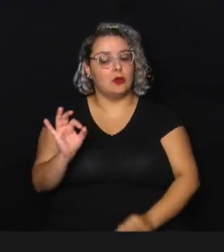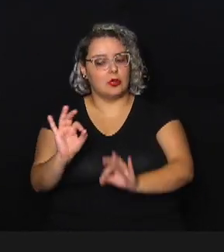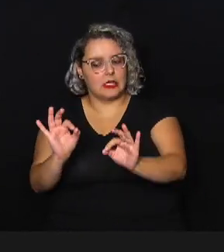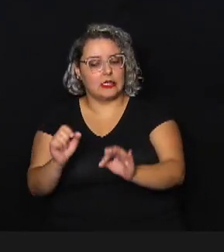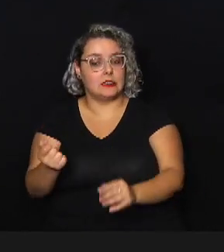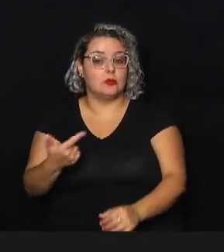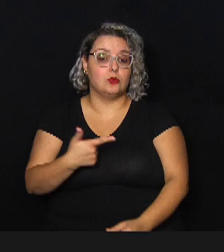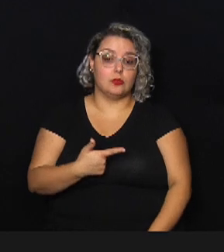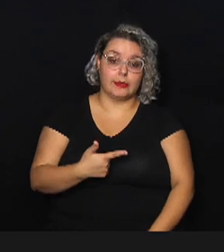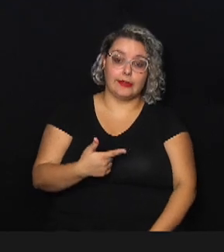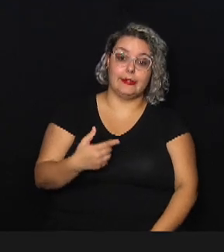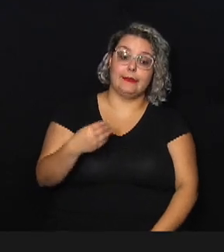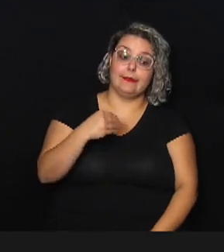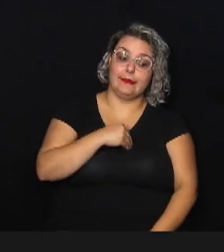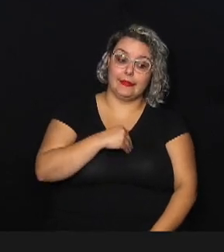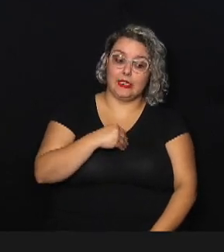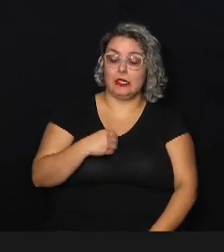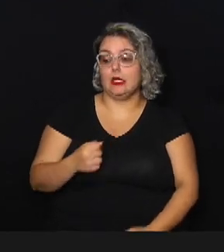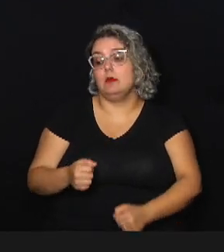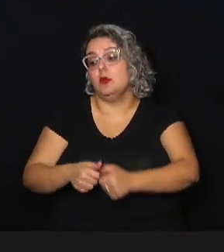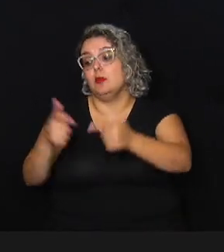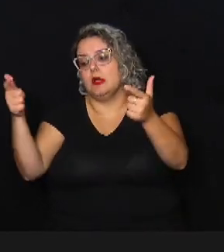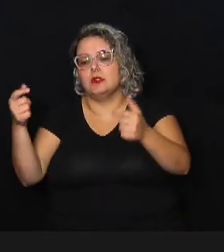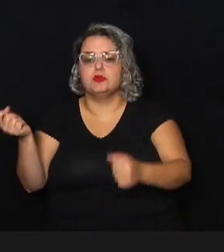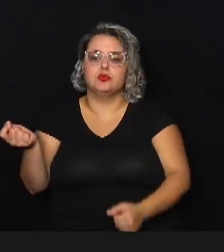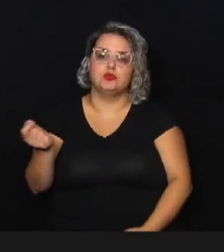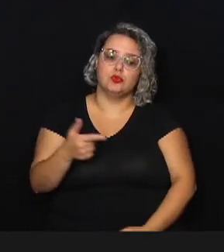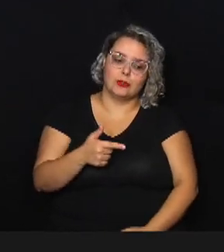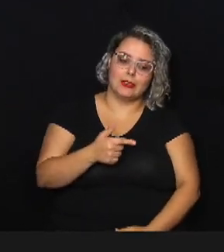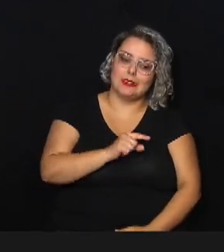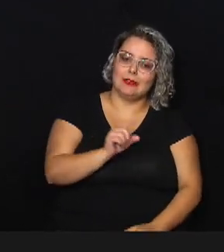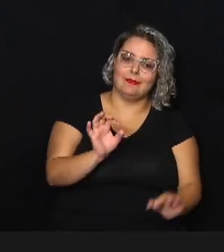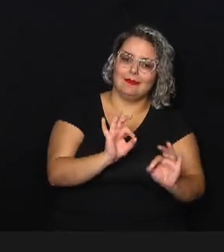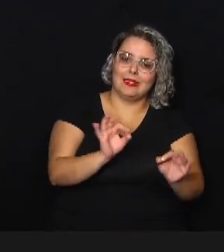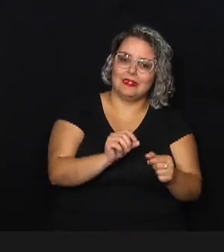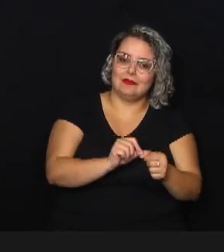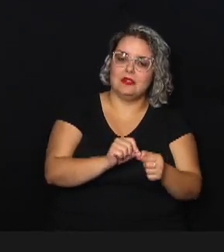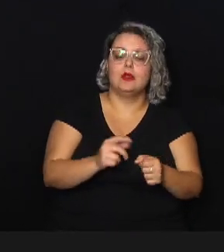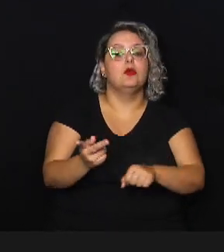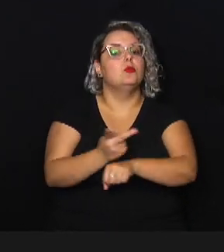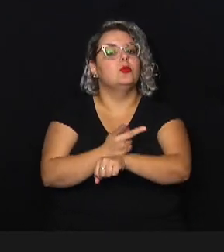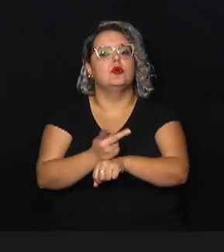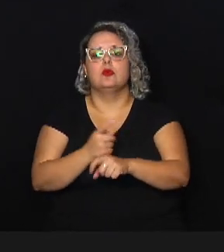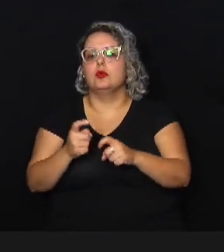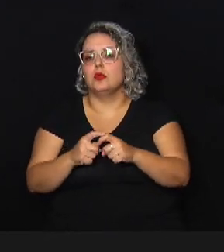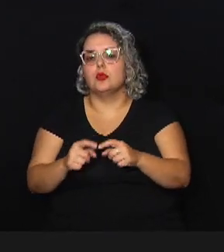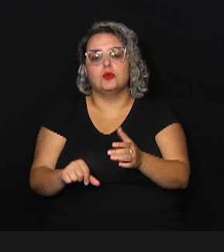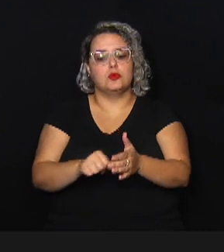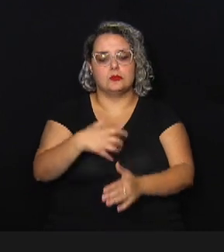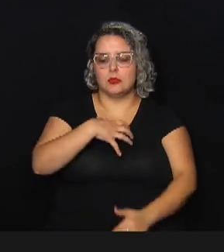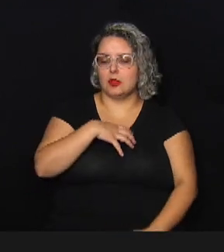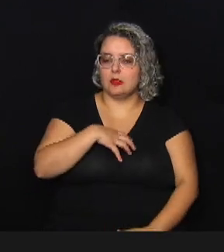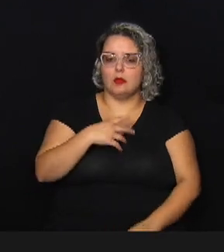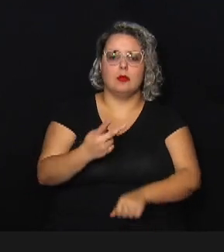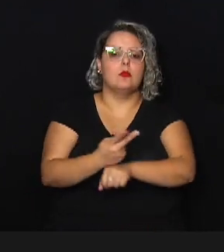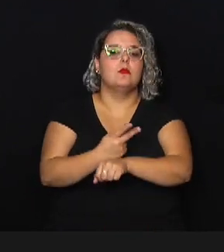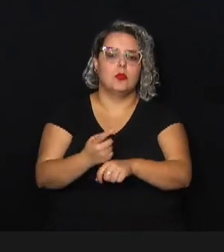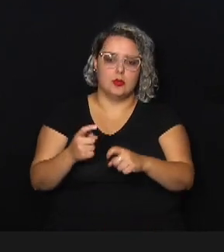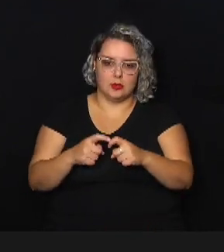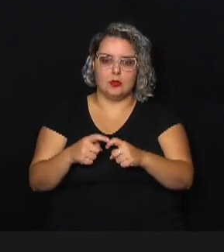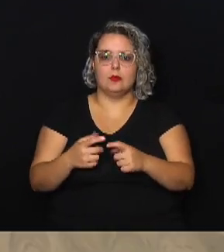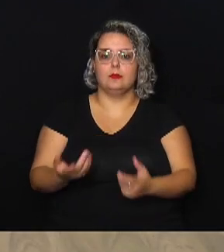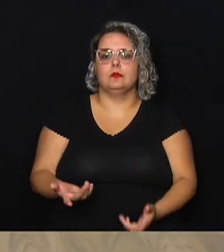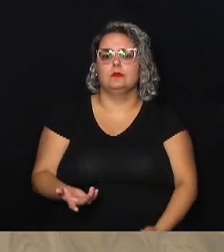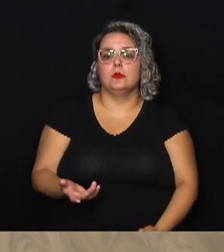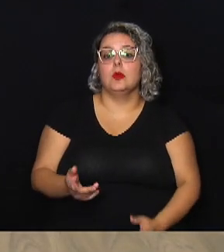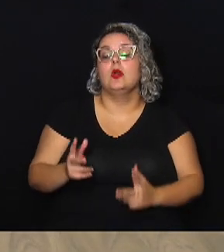você pecar pelo excesso do que pecar pela omissão. Então, procurar o médico, nos primeiros sintomas, procurar o seu médico. E como